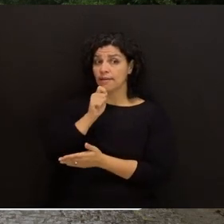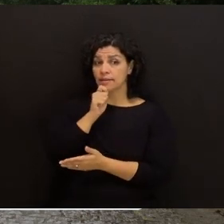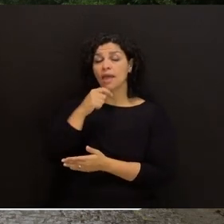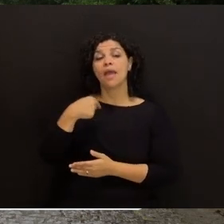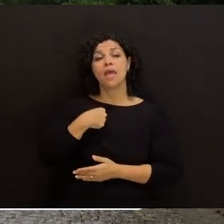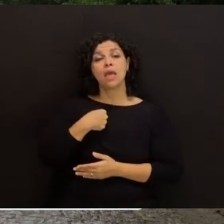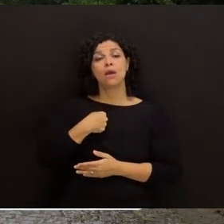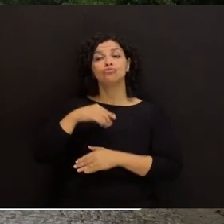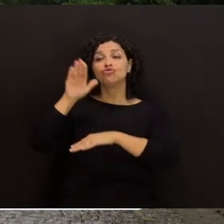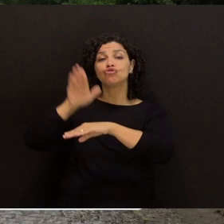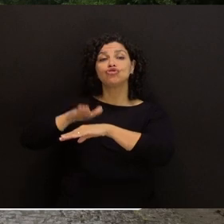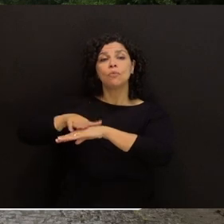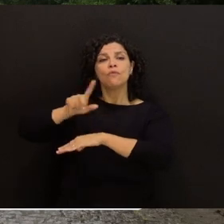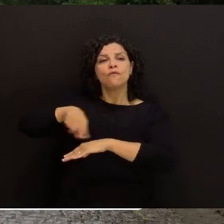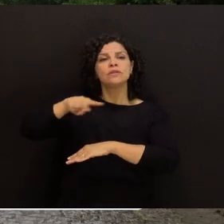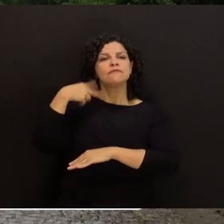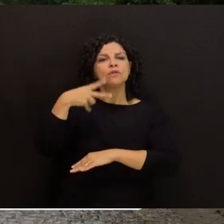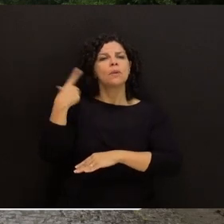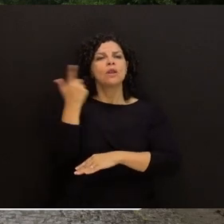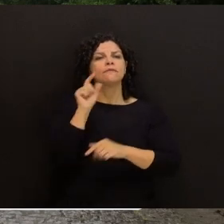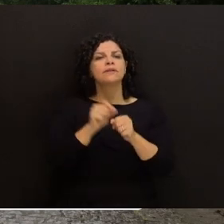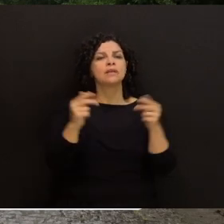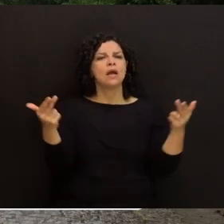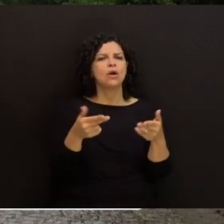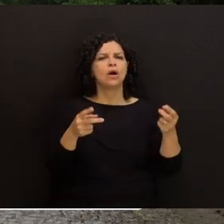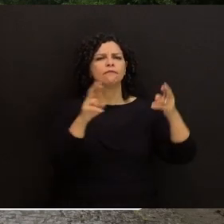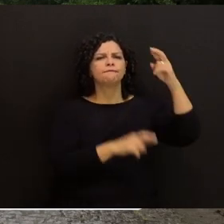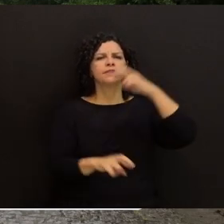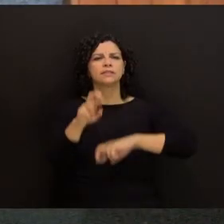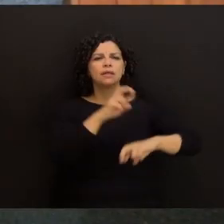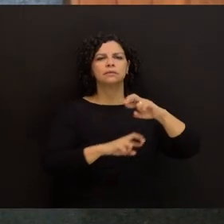eu estou convocando os senhores para que nós façamos